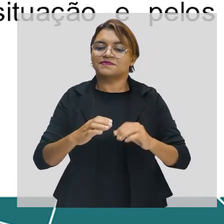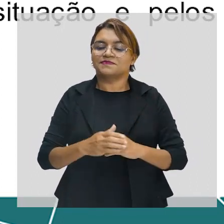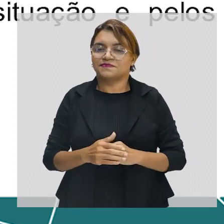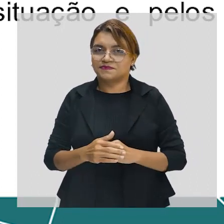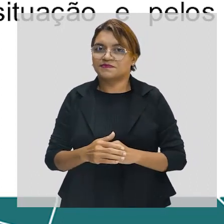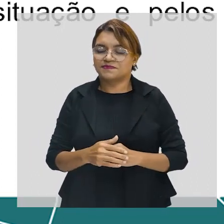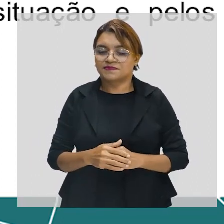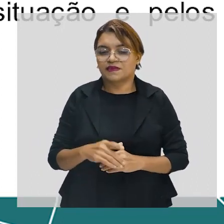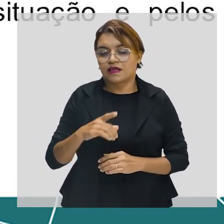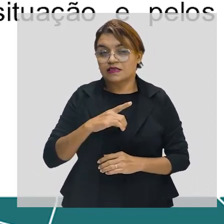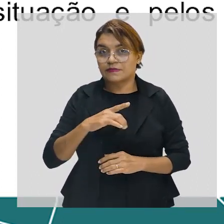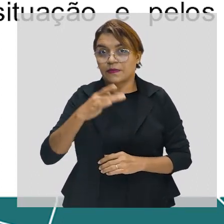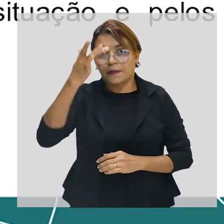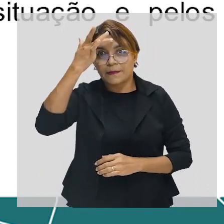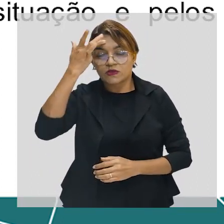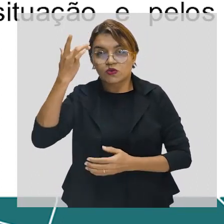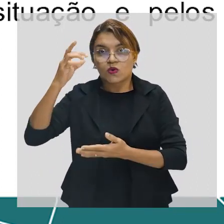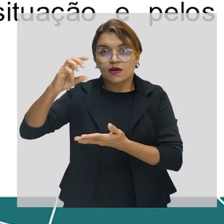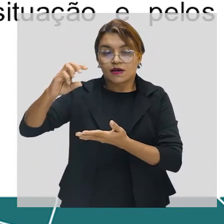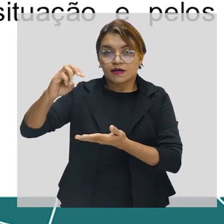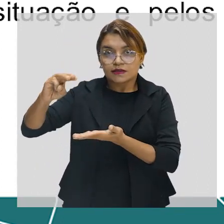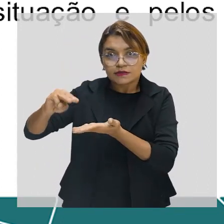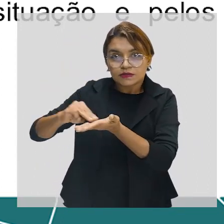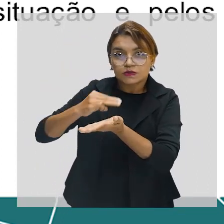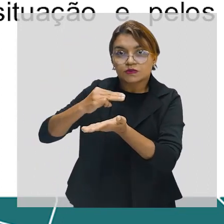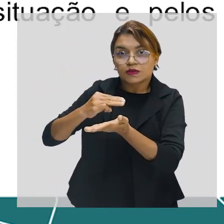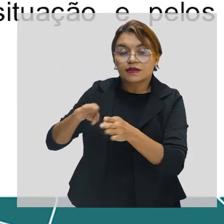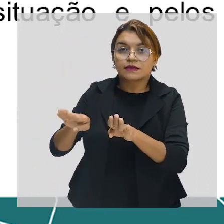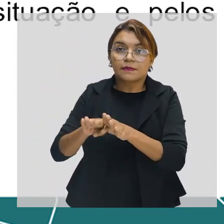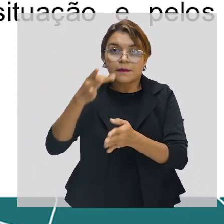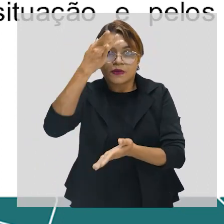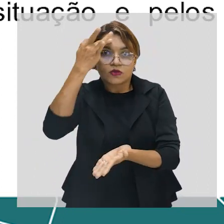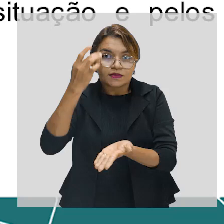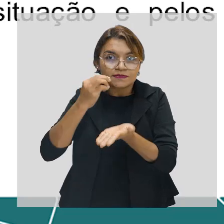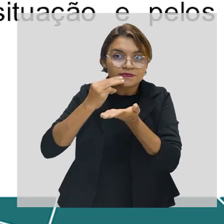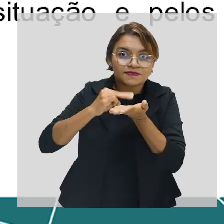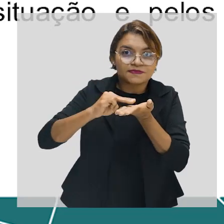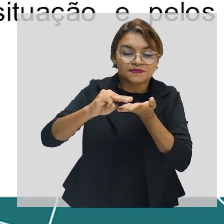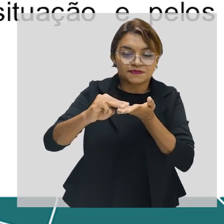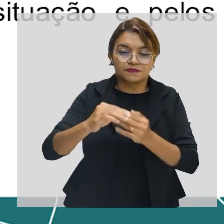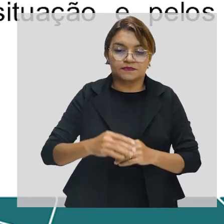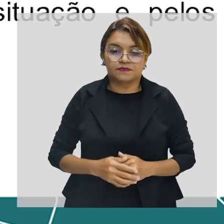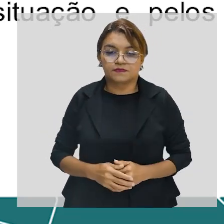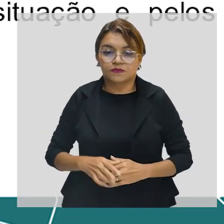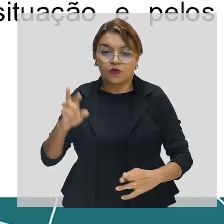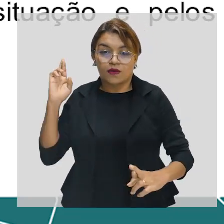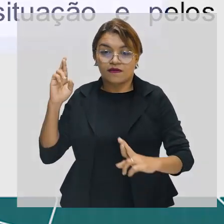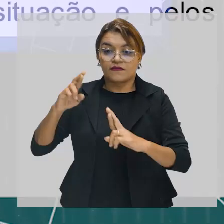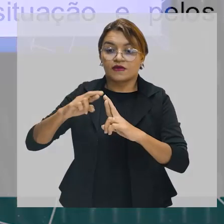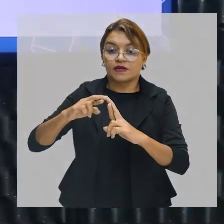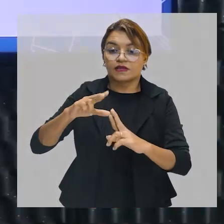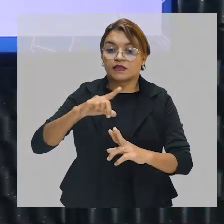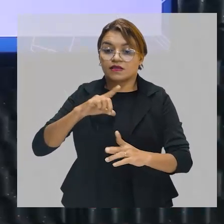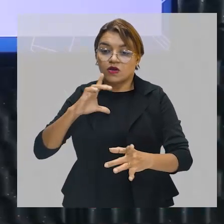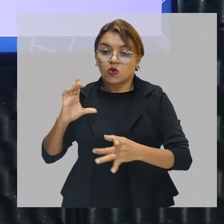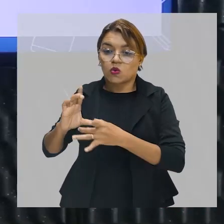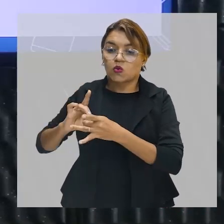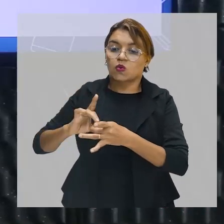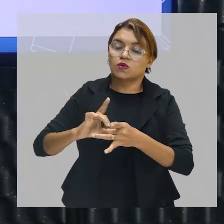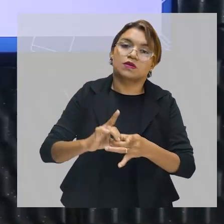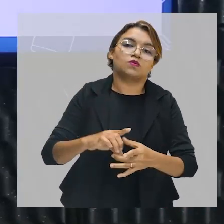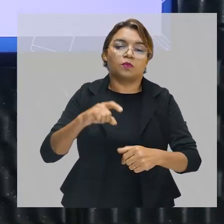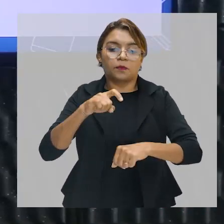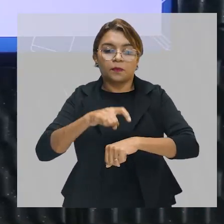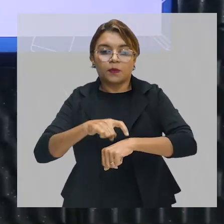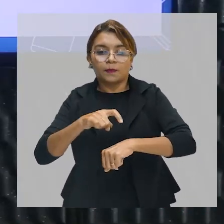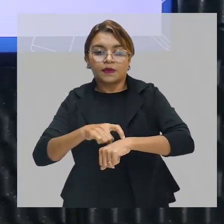estão inseridos o emissor e o receptor. O referente é constituído pelo contexto, pela